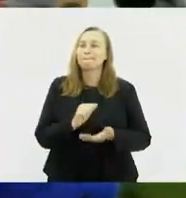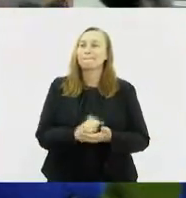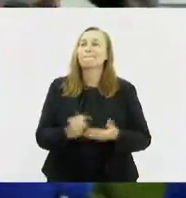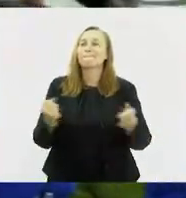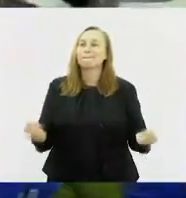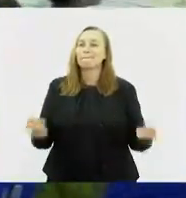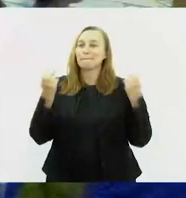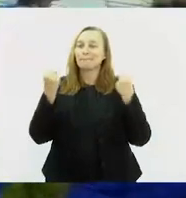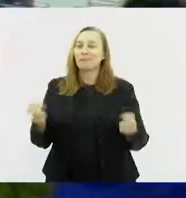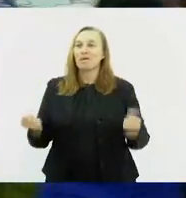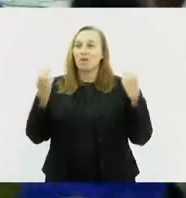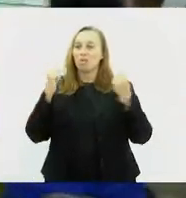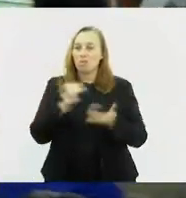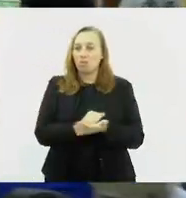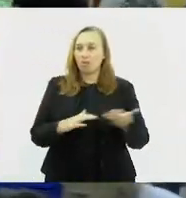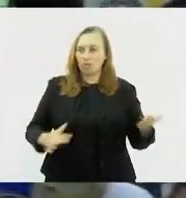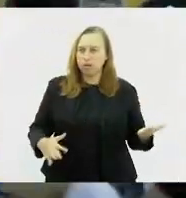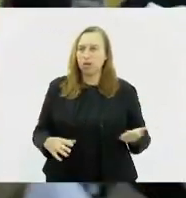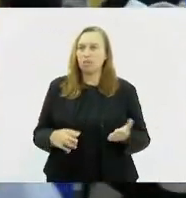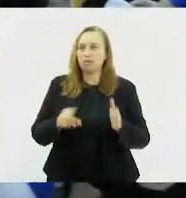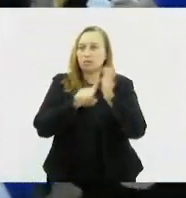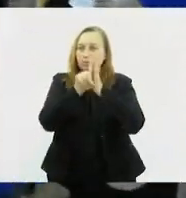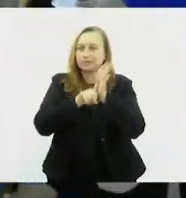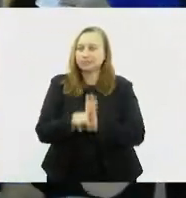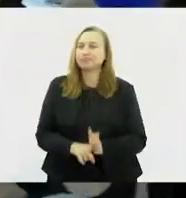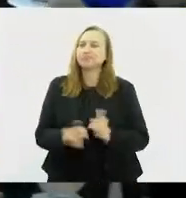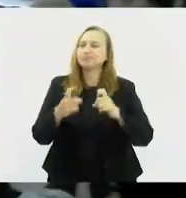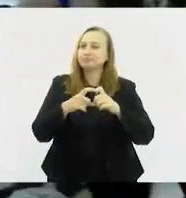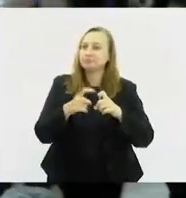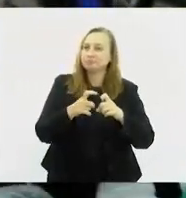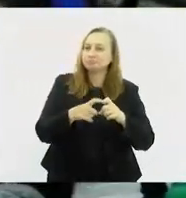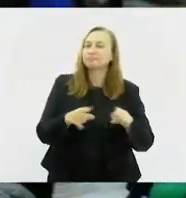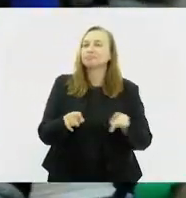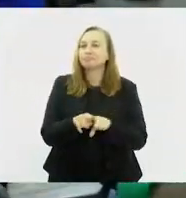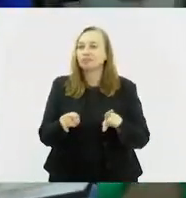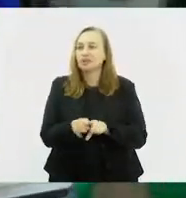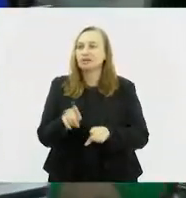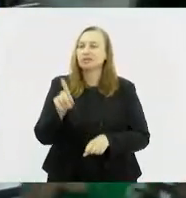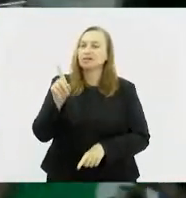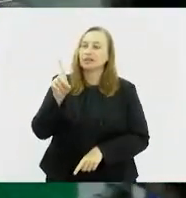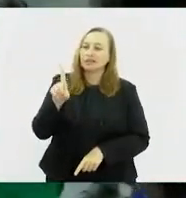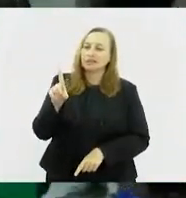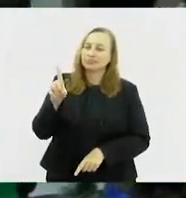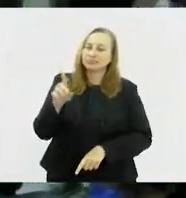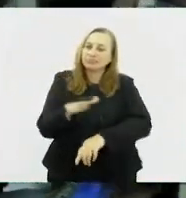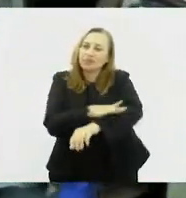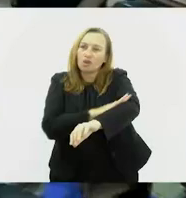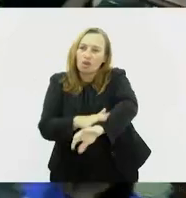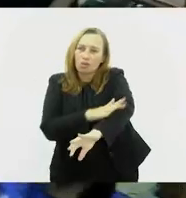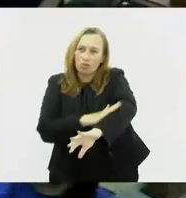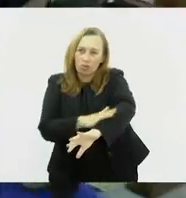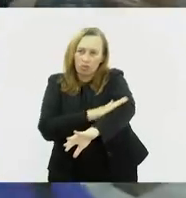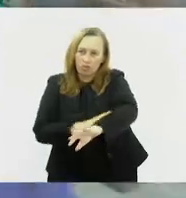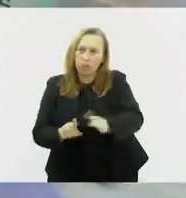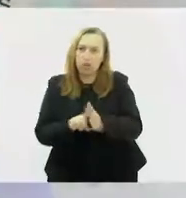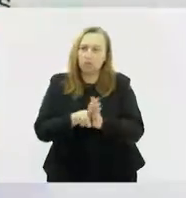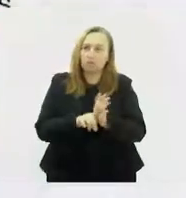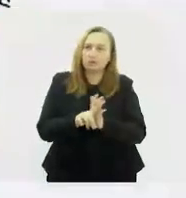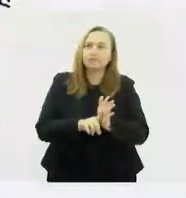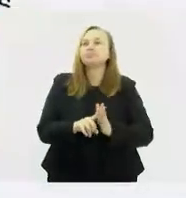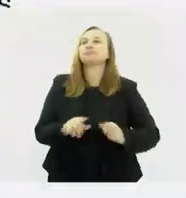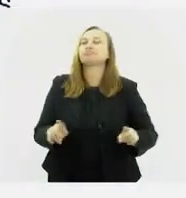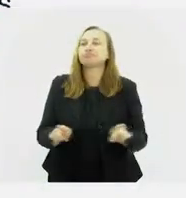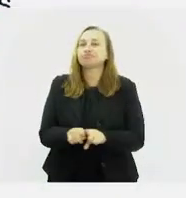exame médico durante todo o ano, exames dermatológicos no parque aquático. Nós fizemos, ano